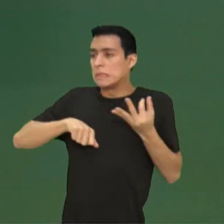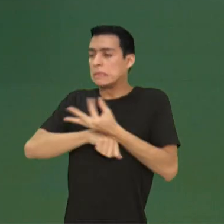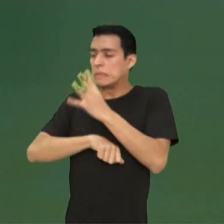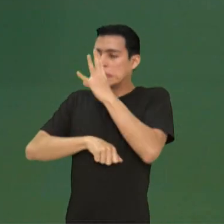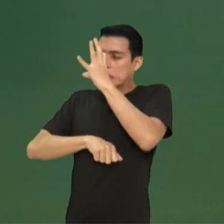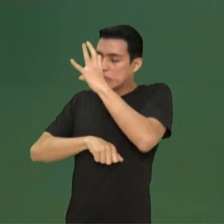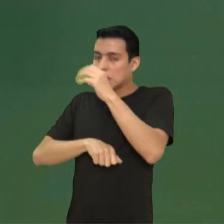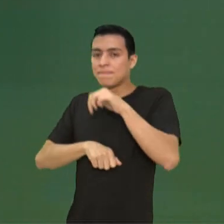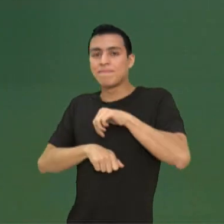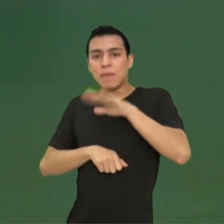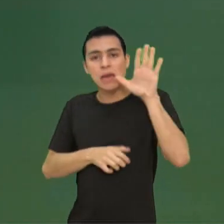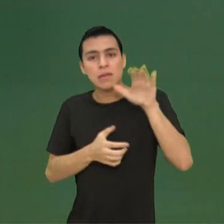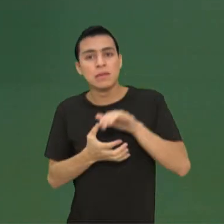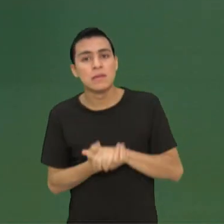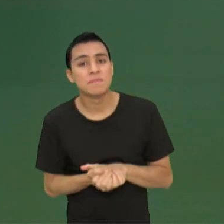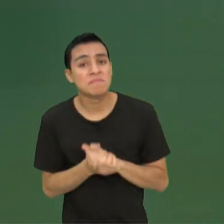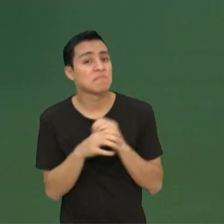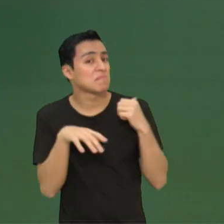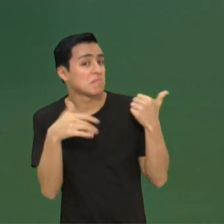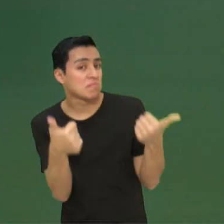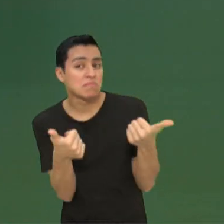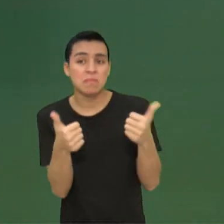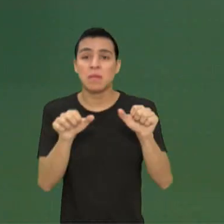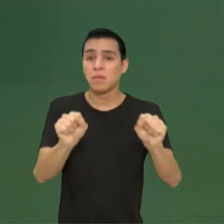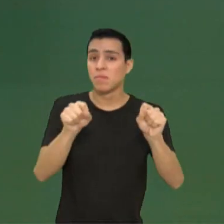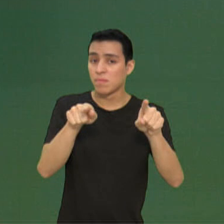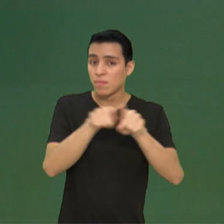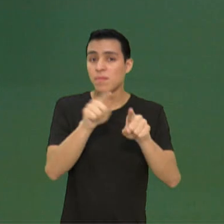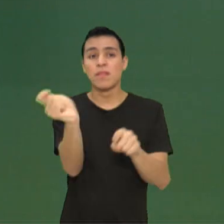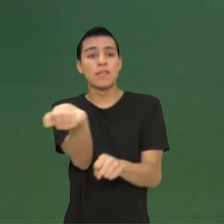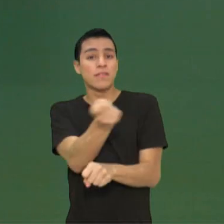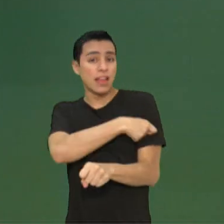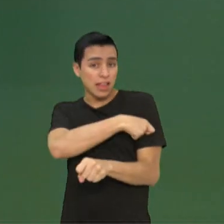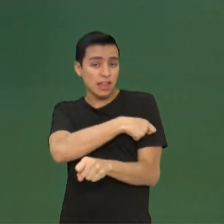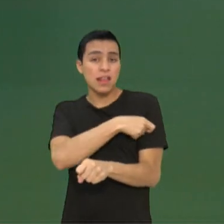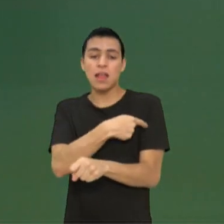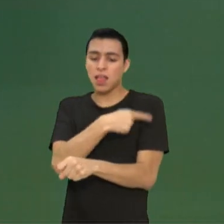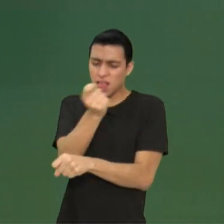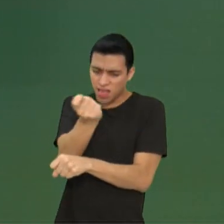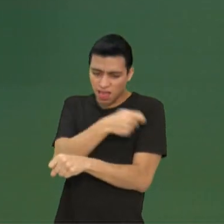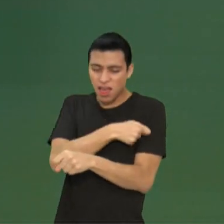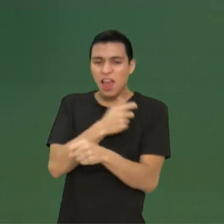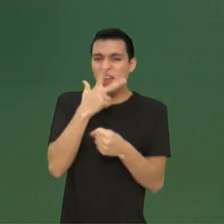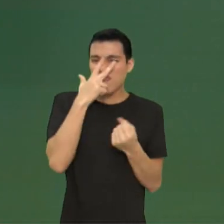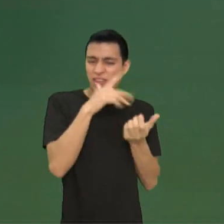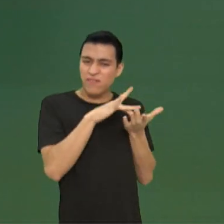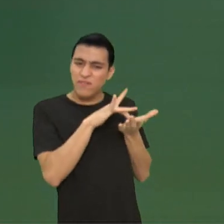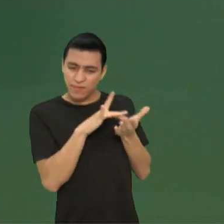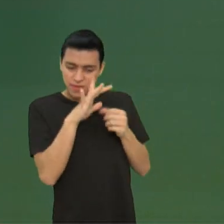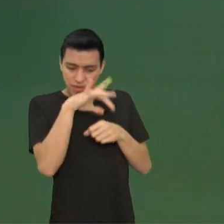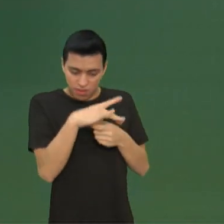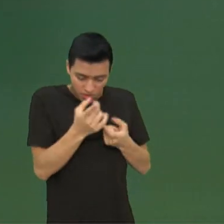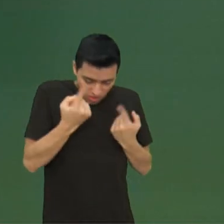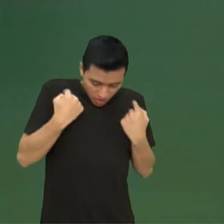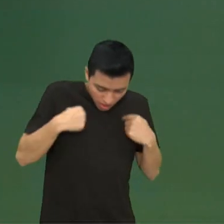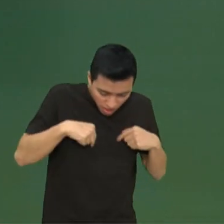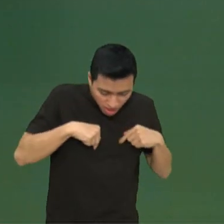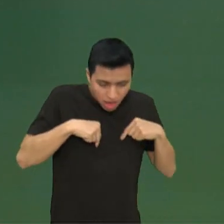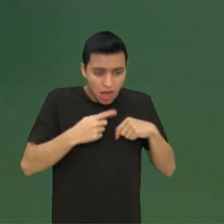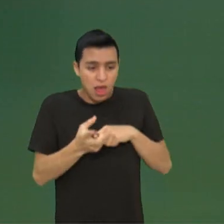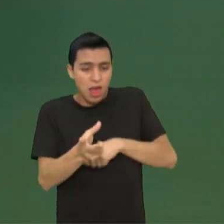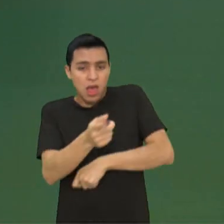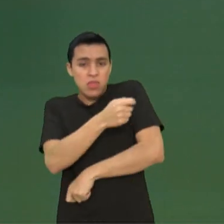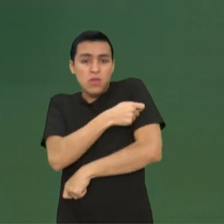resistência. Ou pode ser através de uma vacina, que simula a doença, traz o próprio causador da